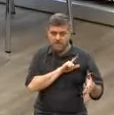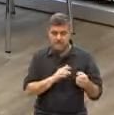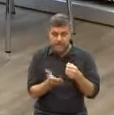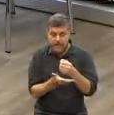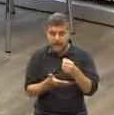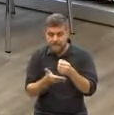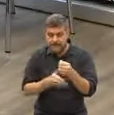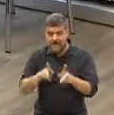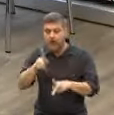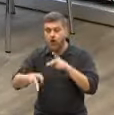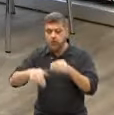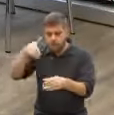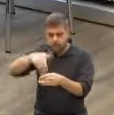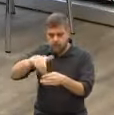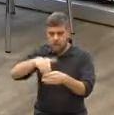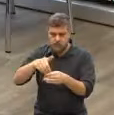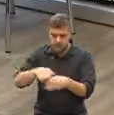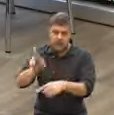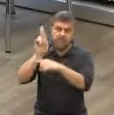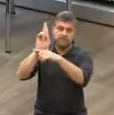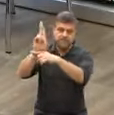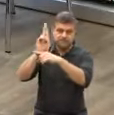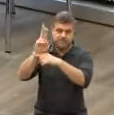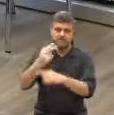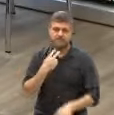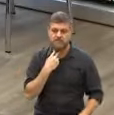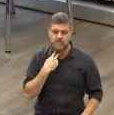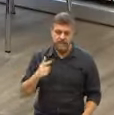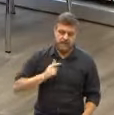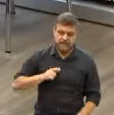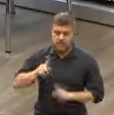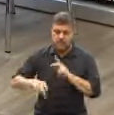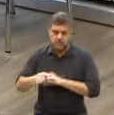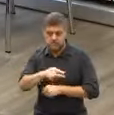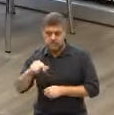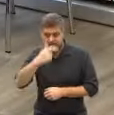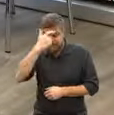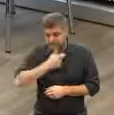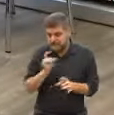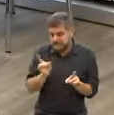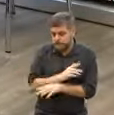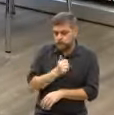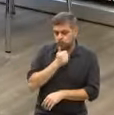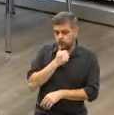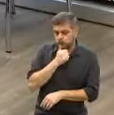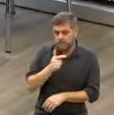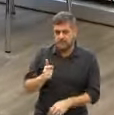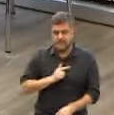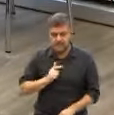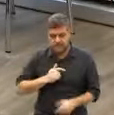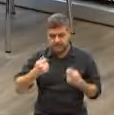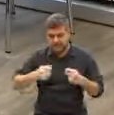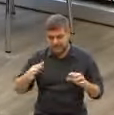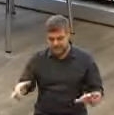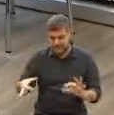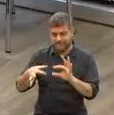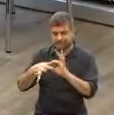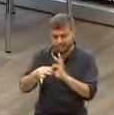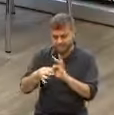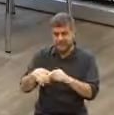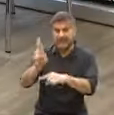preparo e o embasamento popular, né? A representatividade. Não adianta nada ter a representatividade e não estar preparado, ou só estar preparado